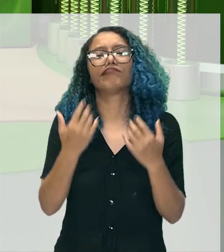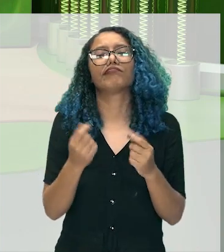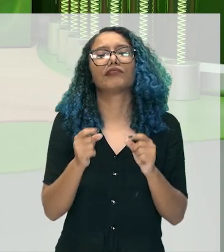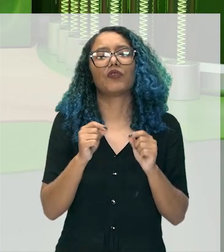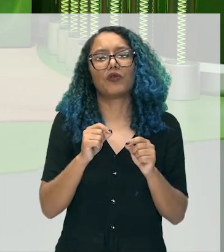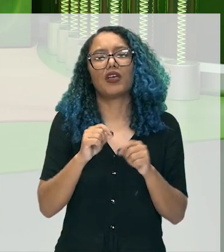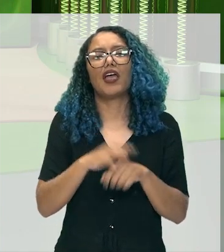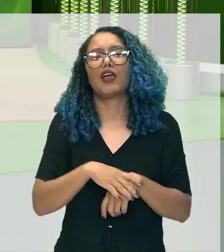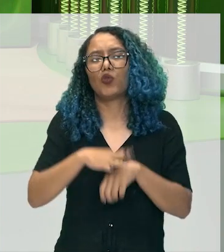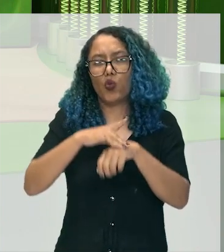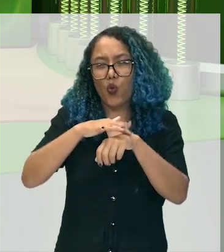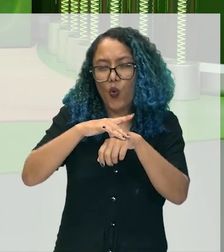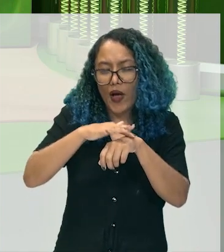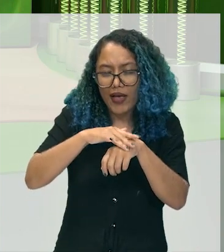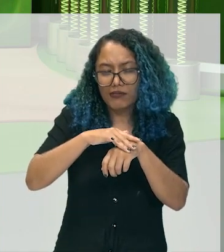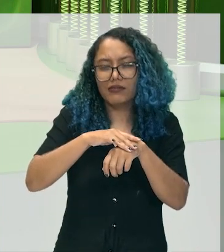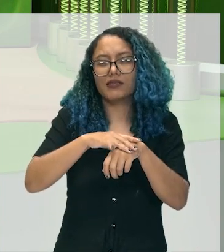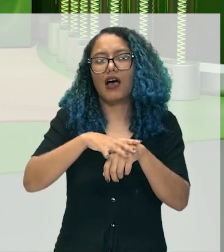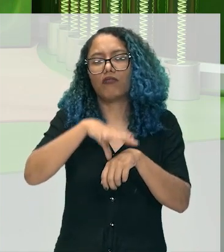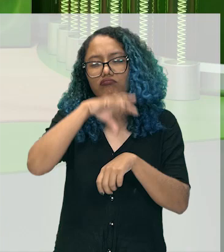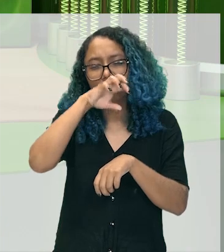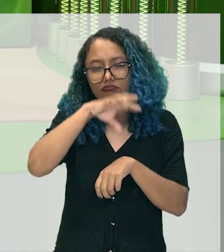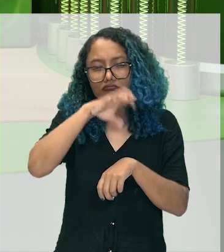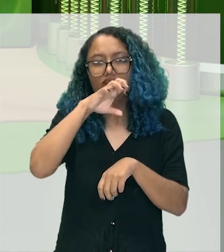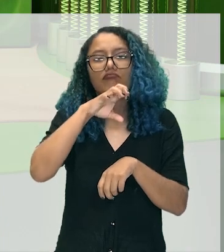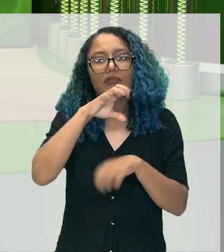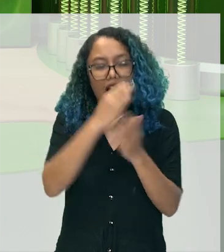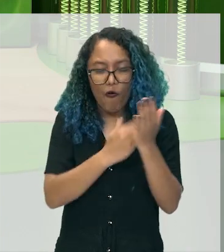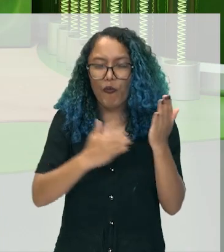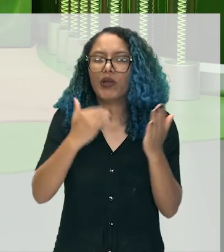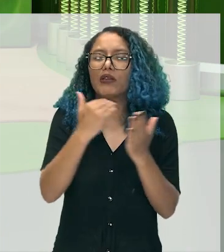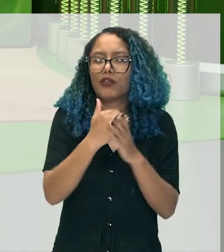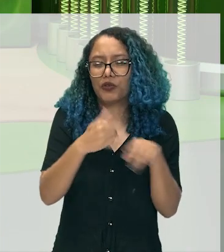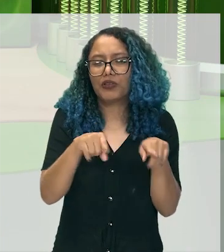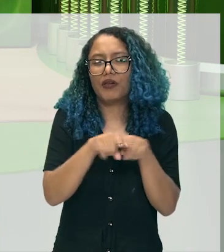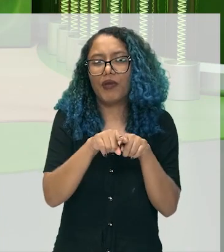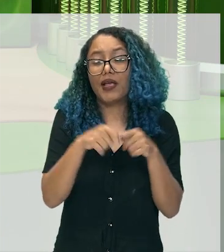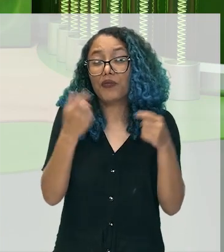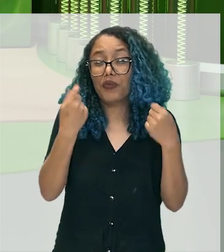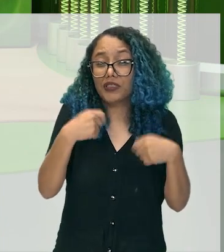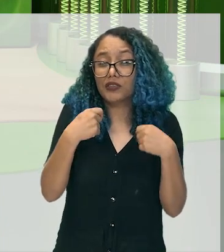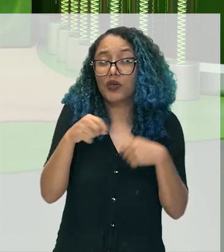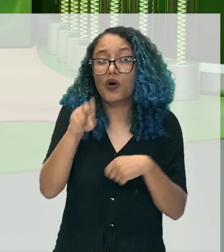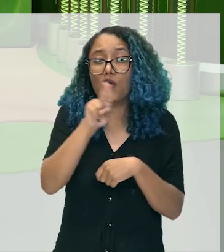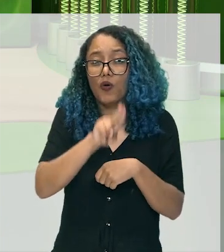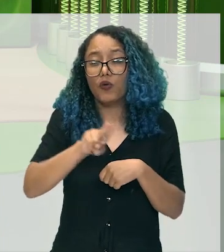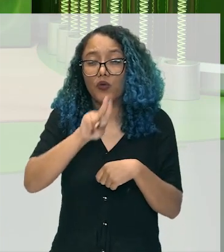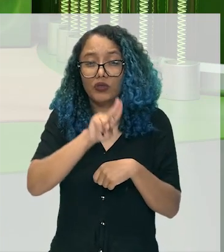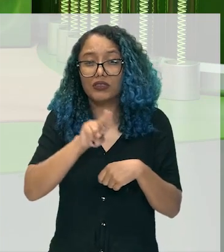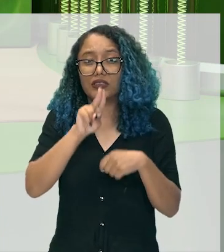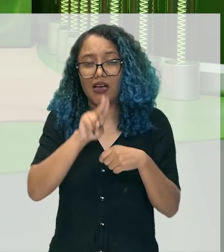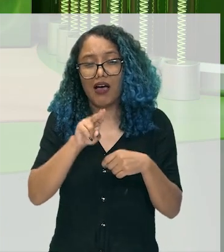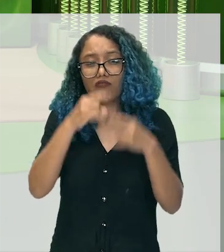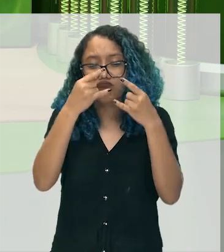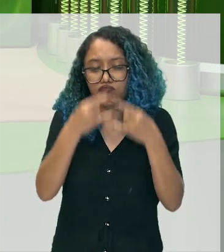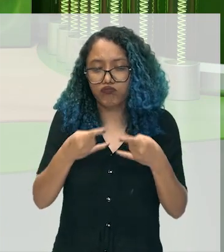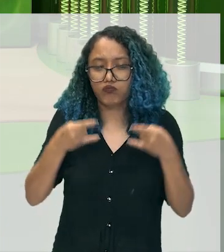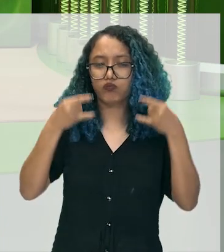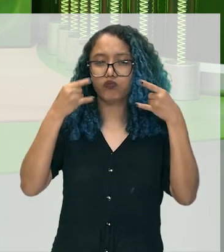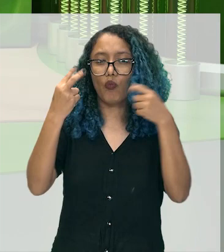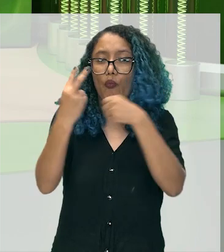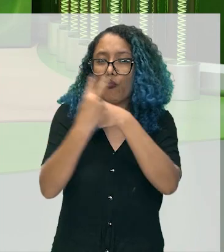de doenças respiratórias. Nós tivemos que usar protetores, né, do nariz, das